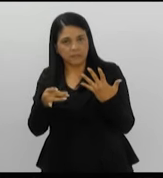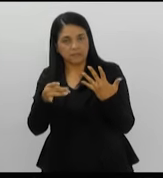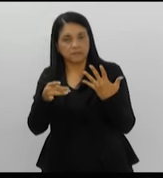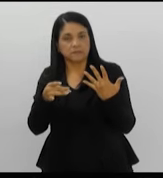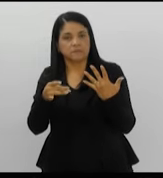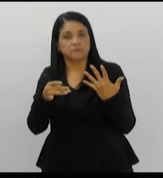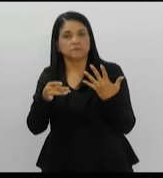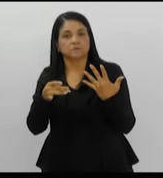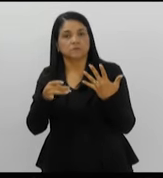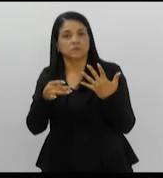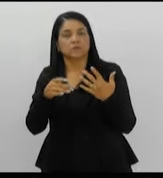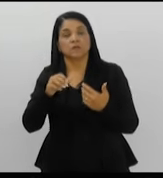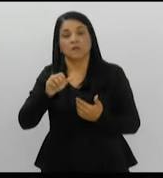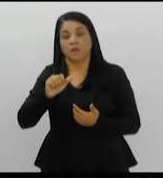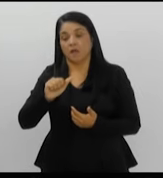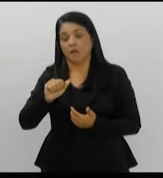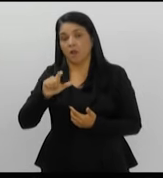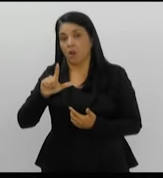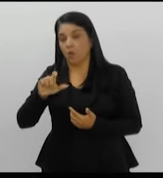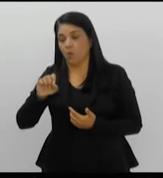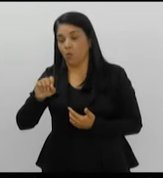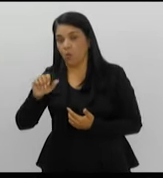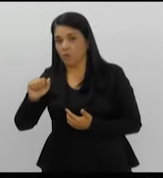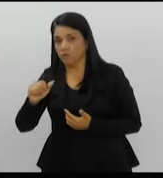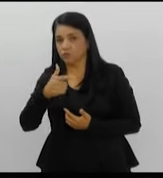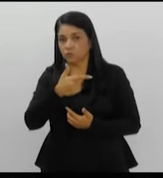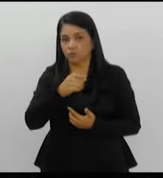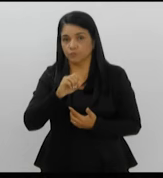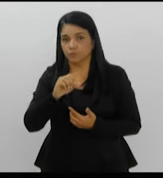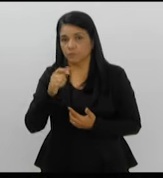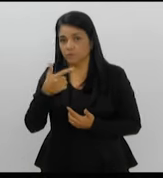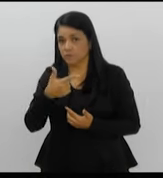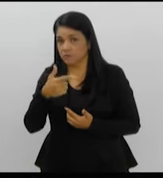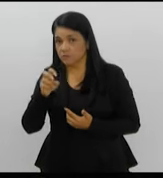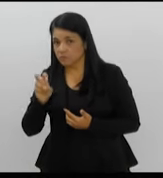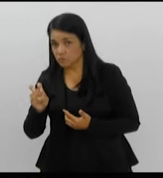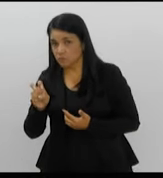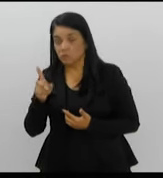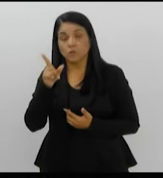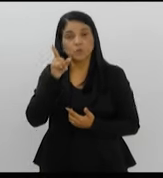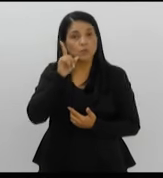demonstrados na LOA de 2025. Todo dia